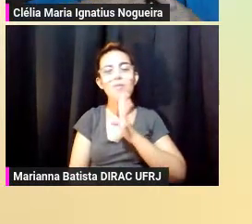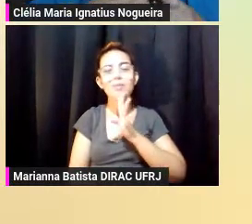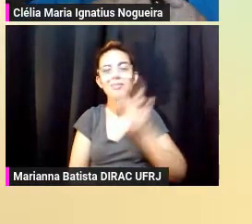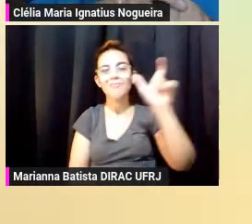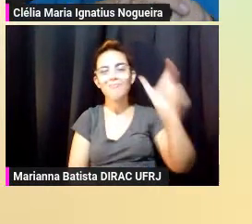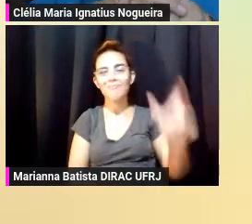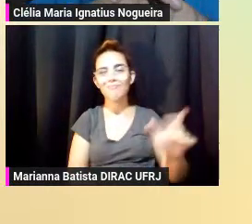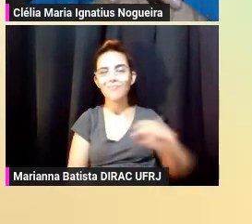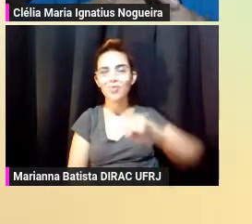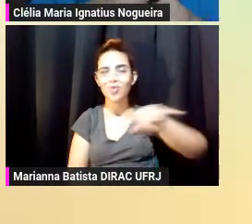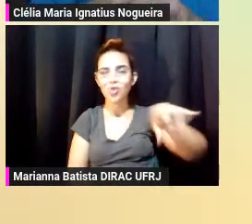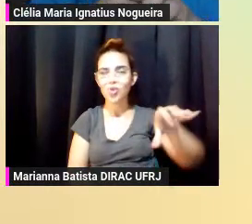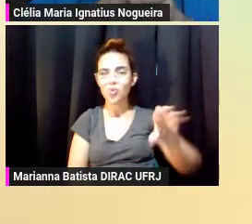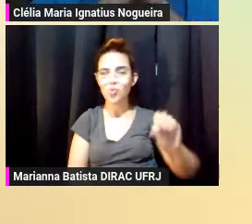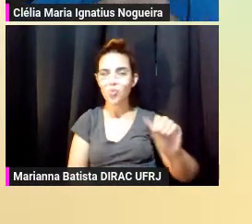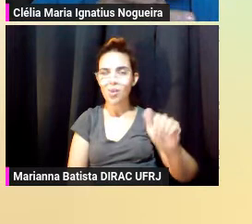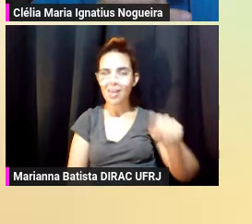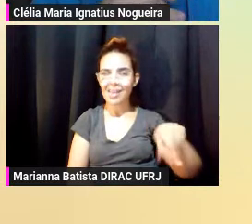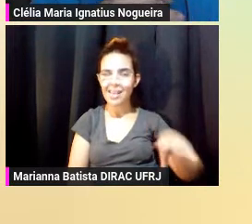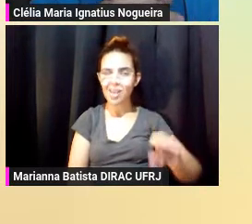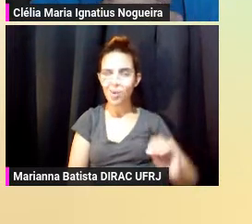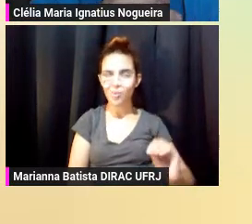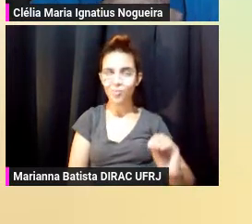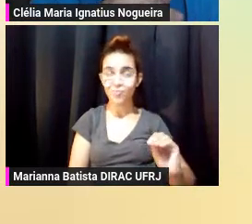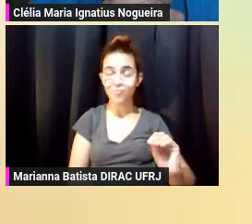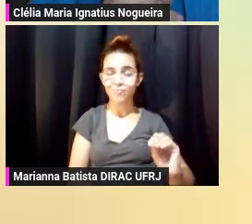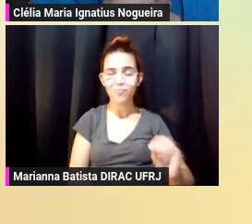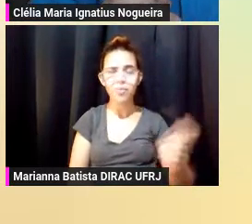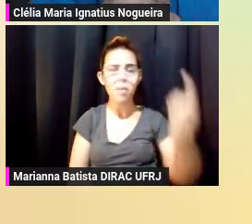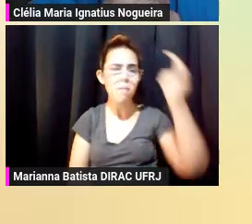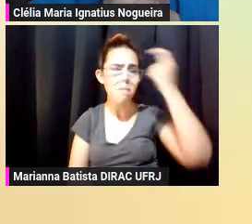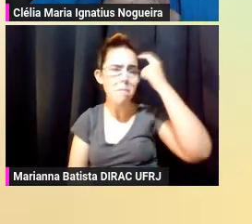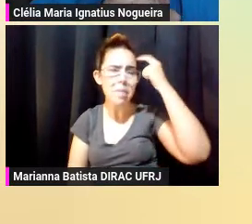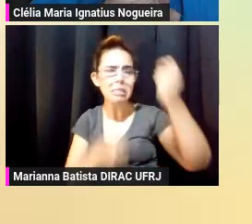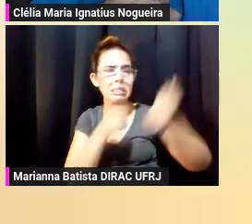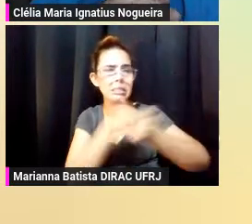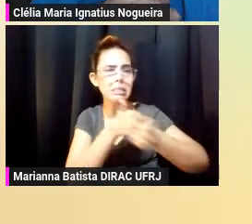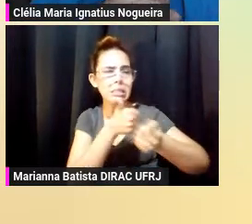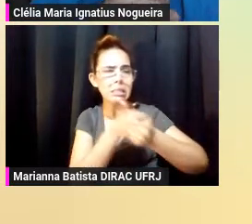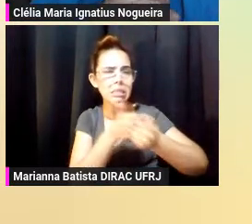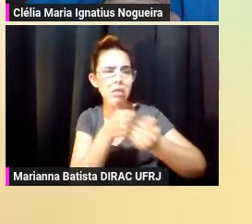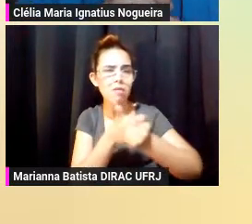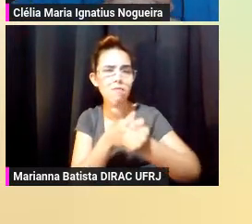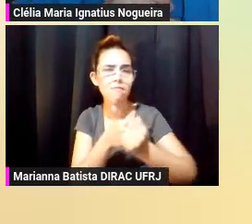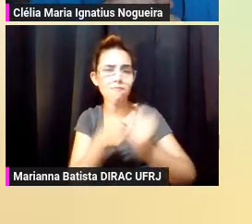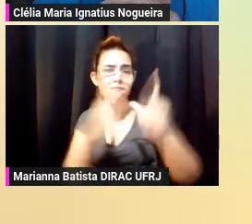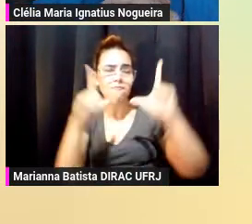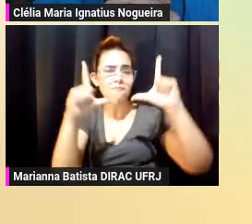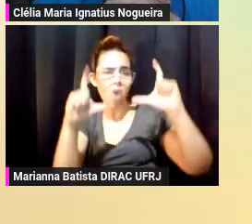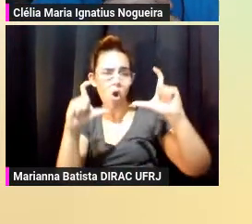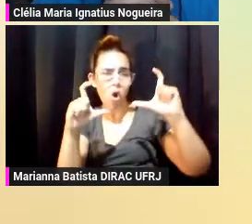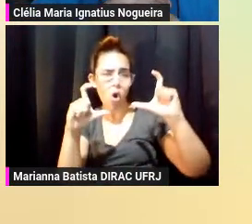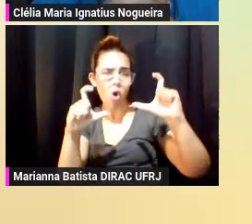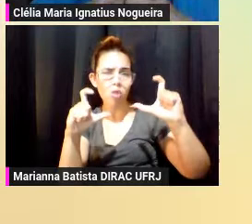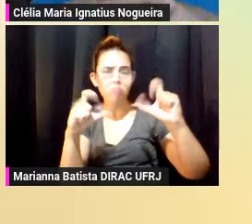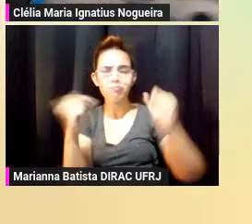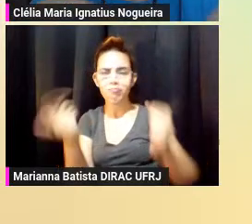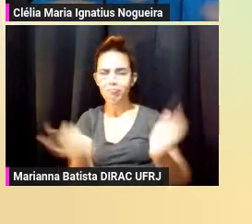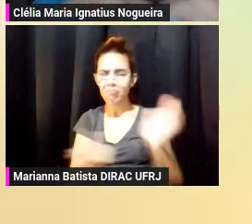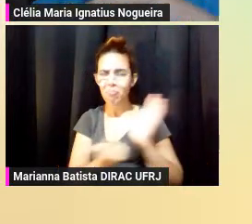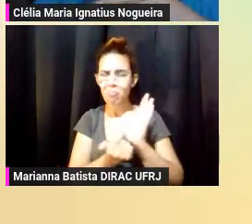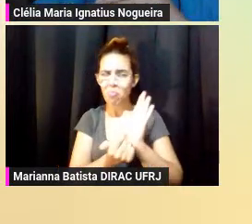se eu traria as fotos para vocês da gente novo. E, ó, gente, eu estou na foto, que eu estou na foto é a blusa que eu estou hoje, olha que